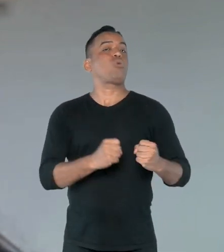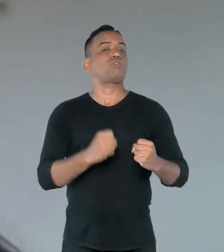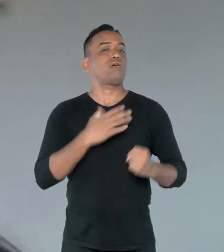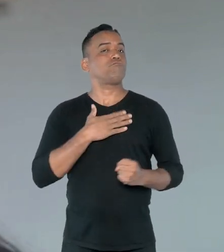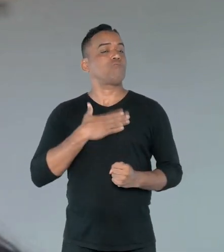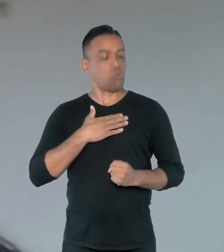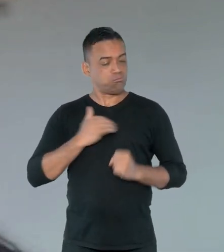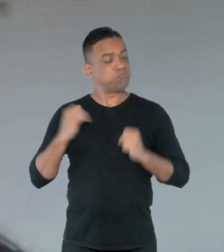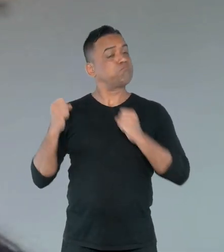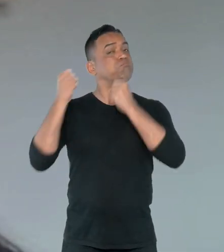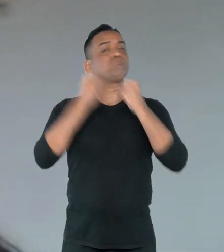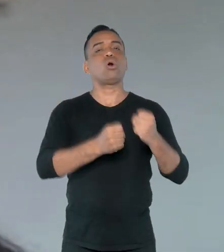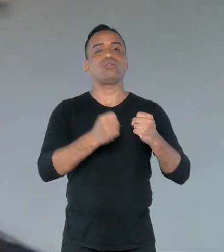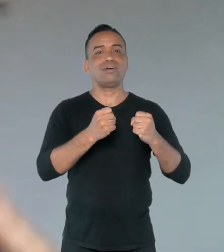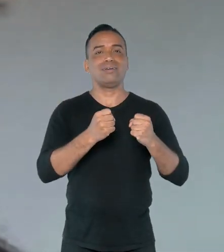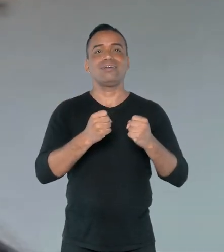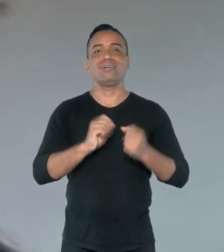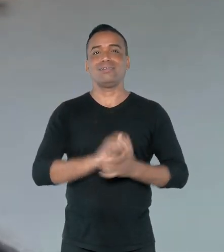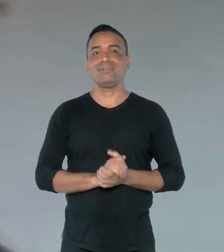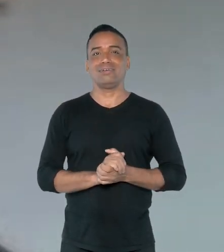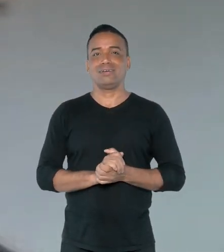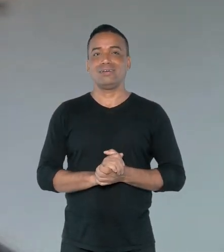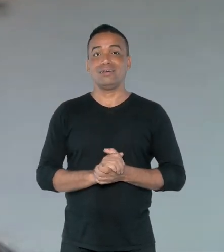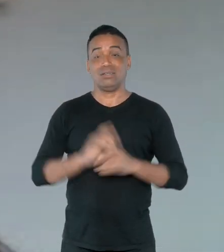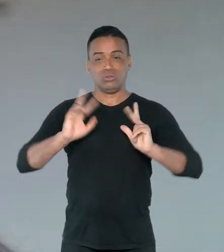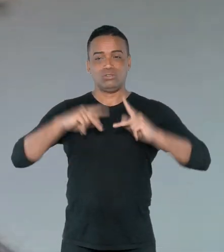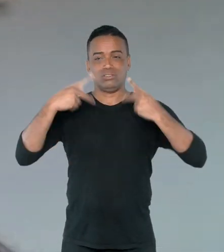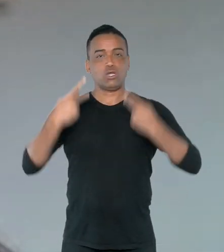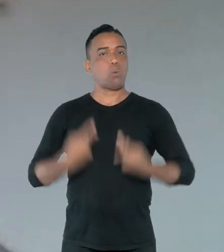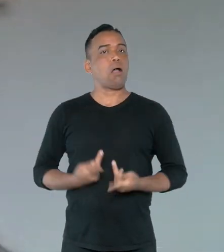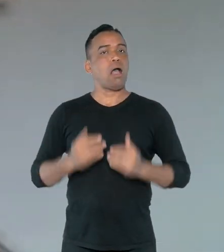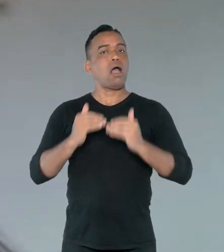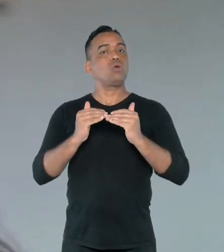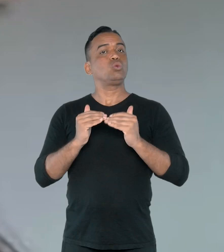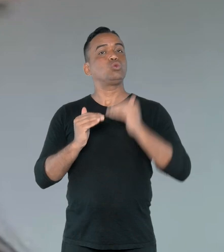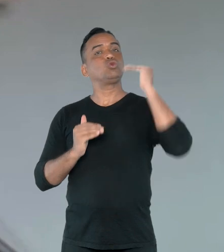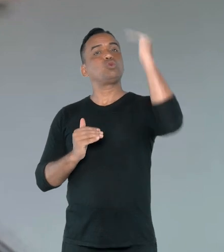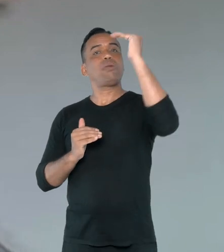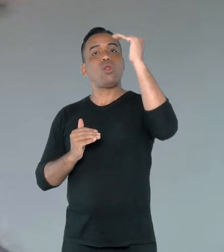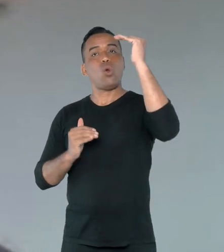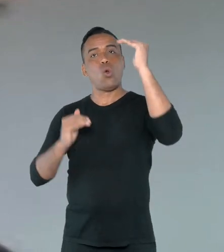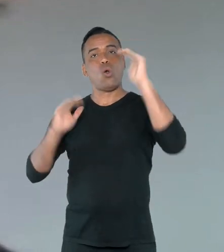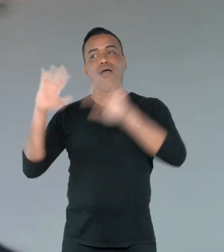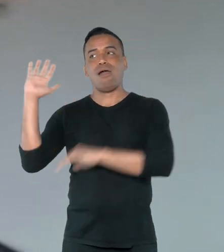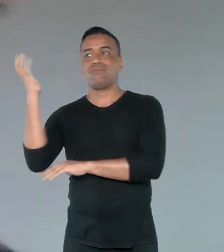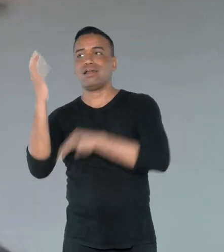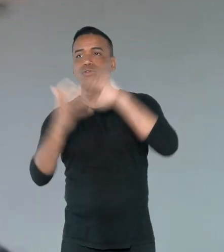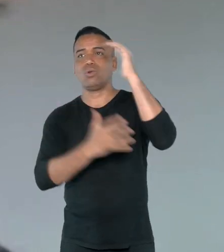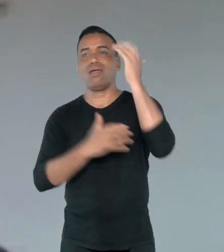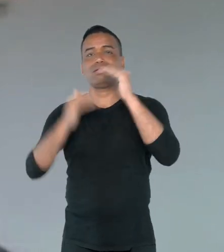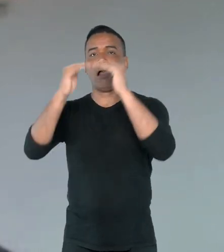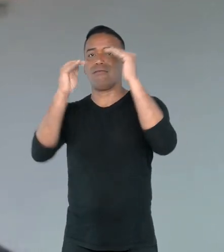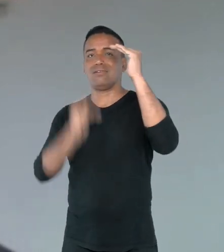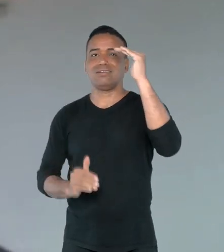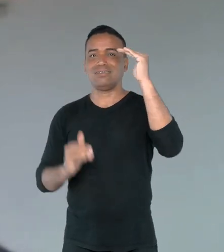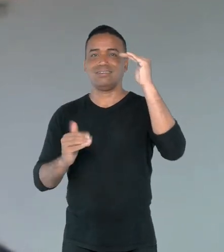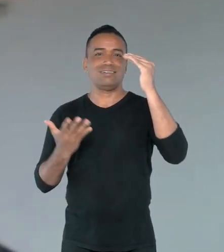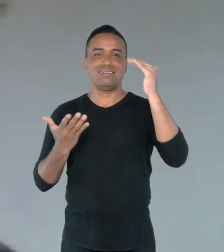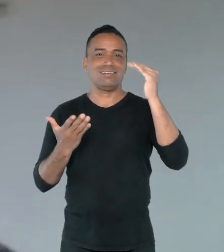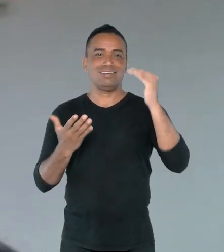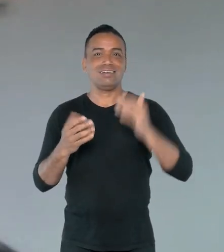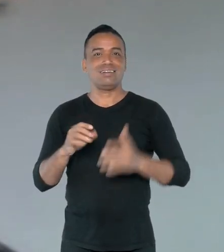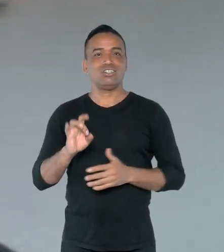de se colocando como superior à natureza e olhando para a natureza como um